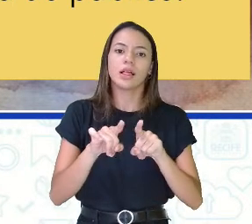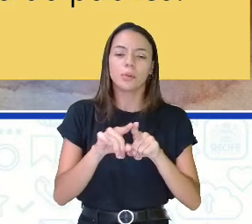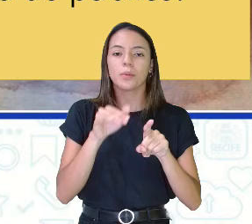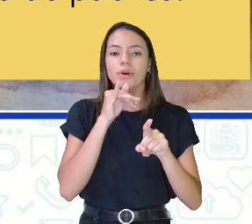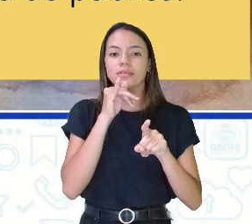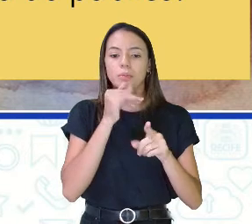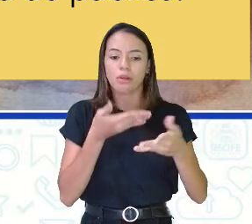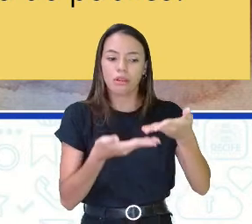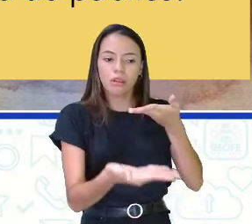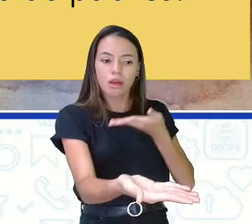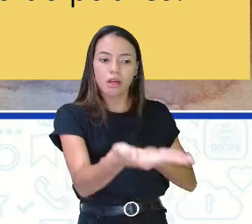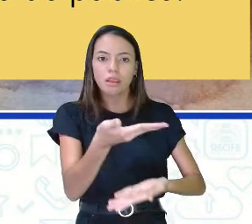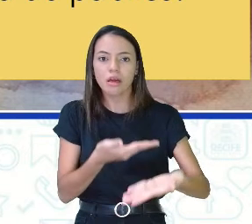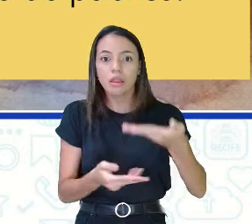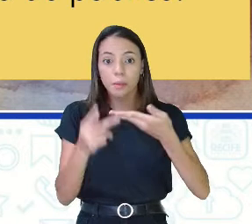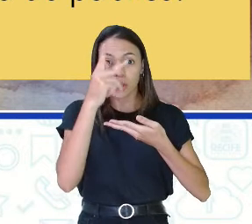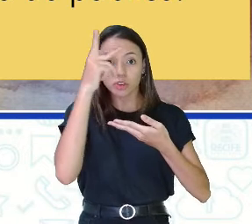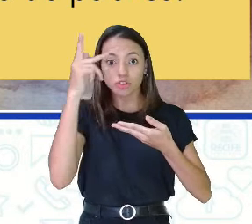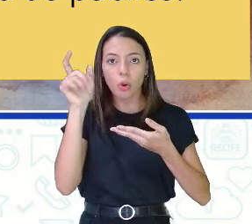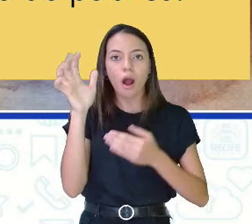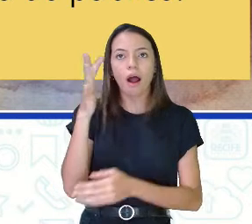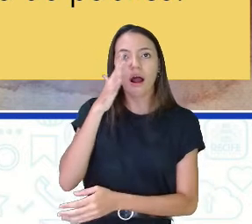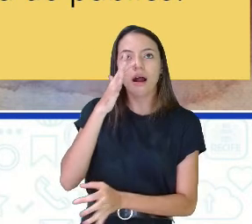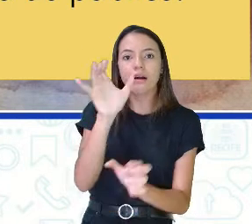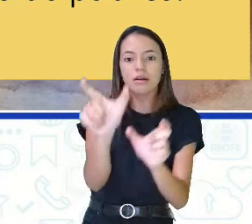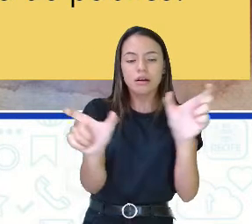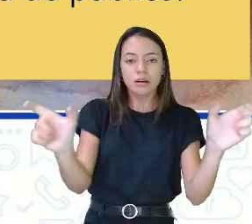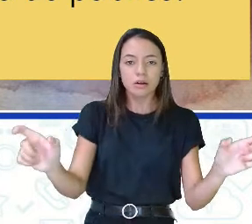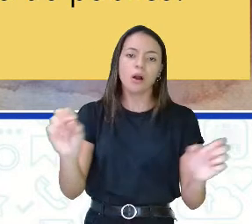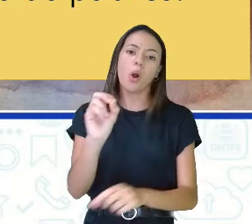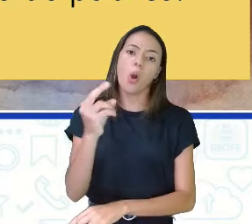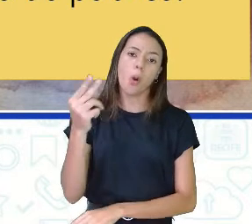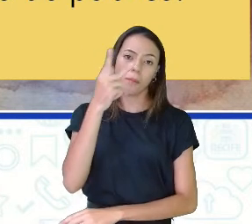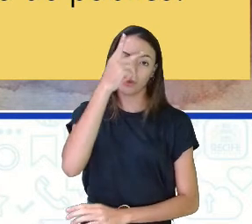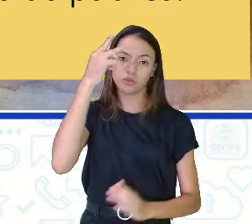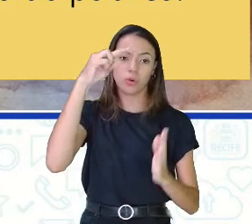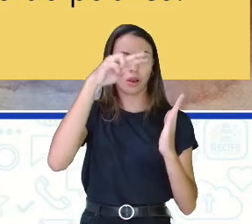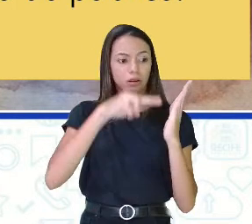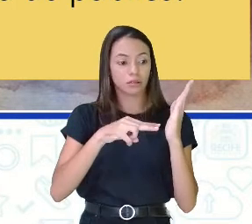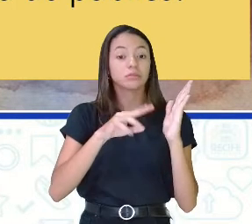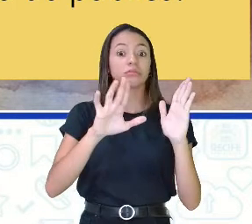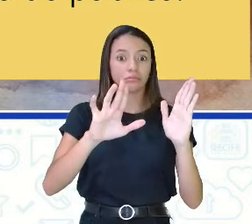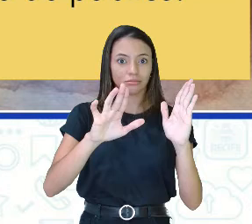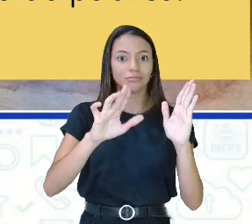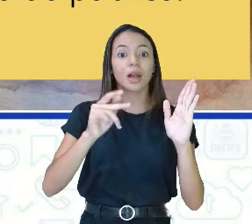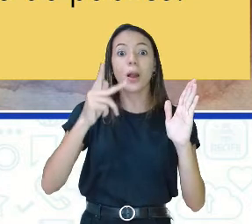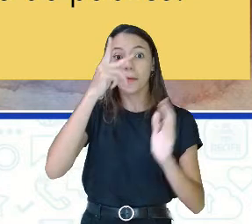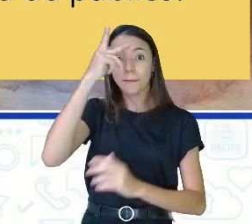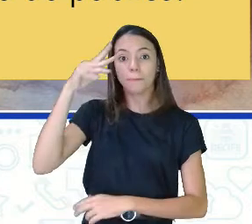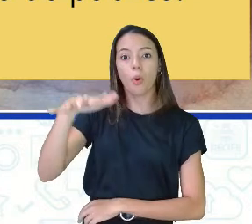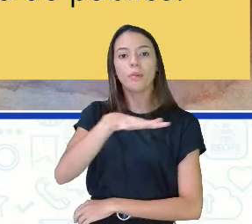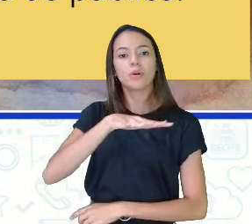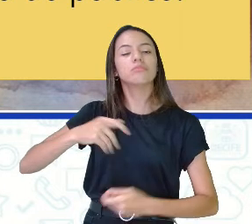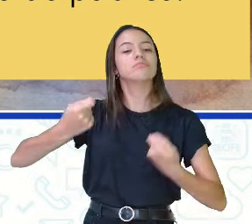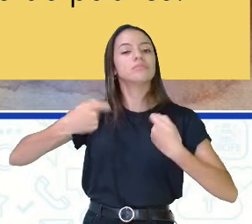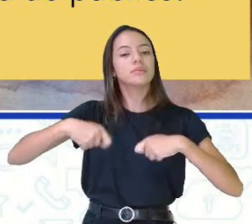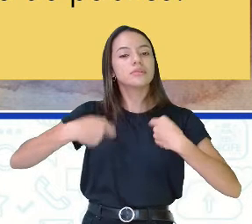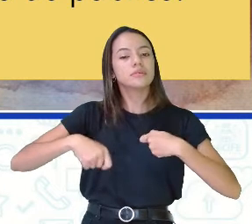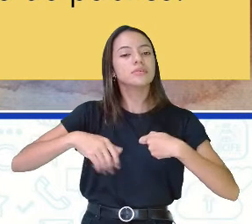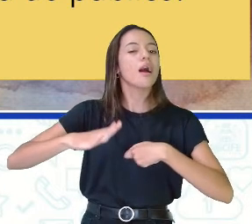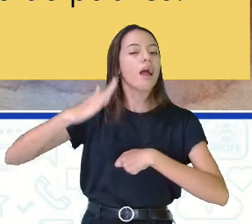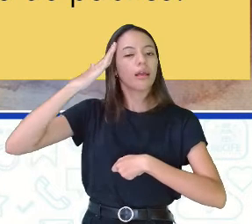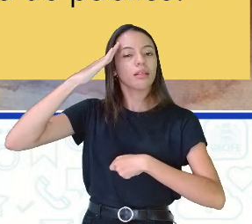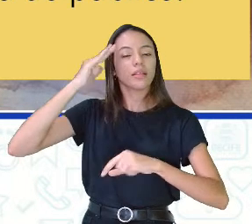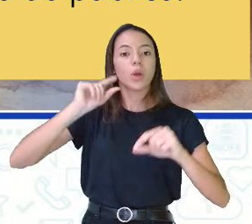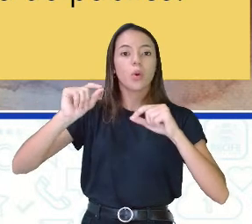o público ou com os leitores. E estes aqui precisam perceber a ironia. A ironia aqui não é